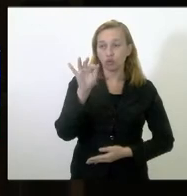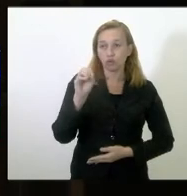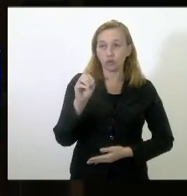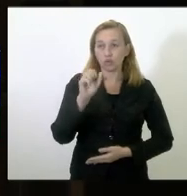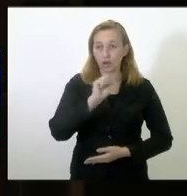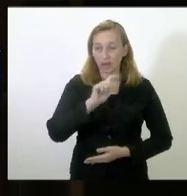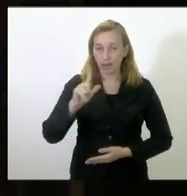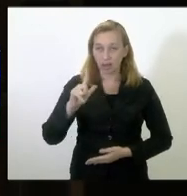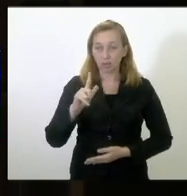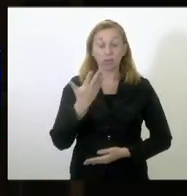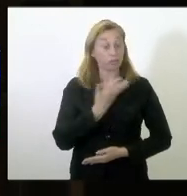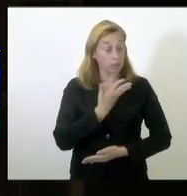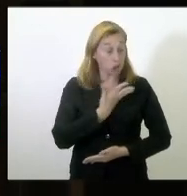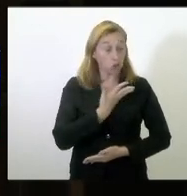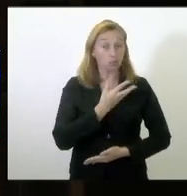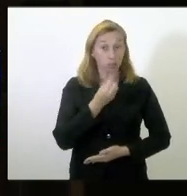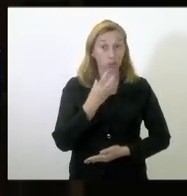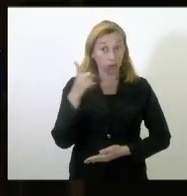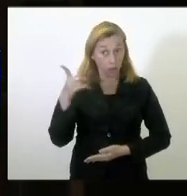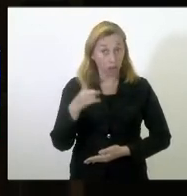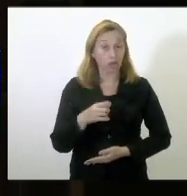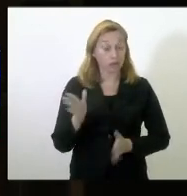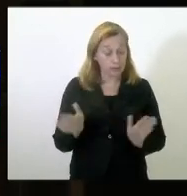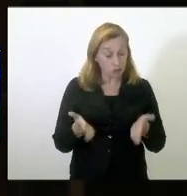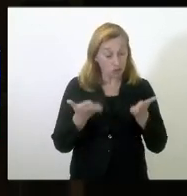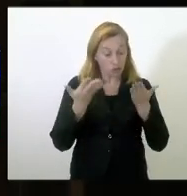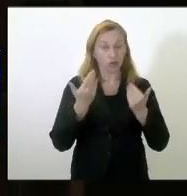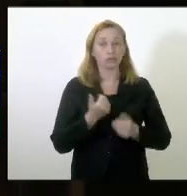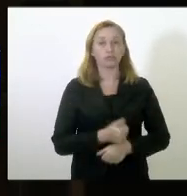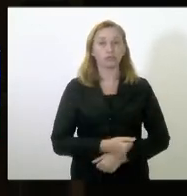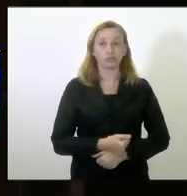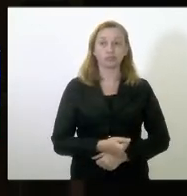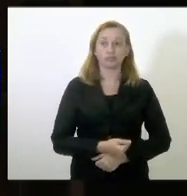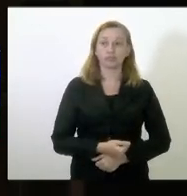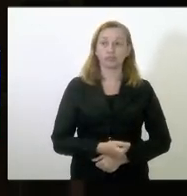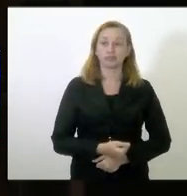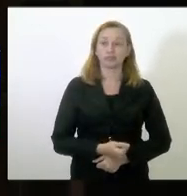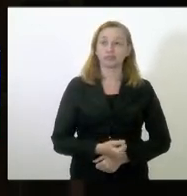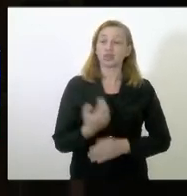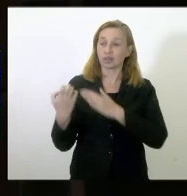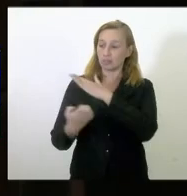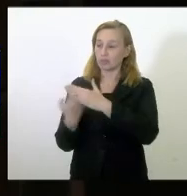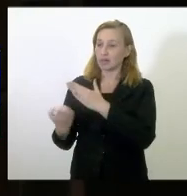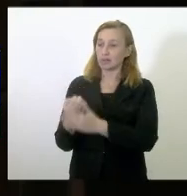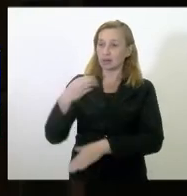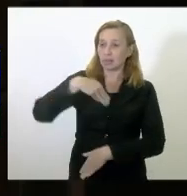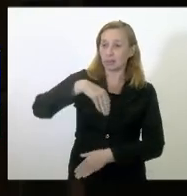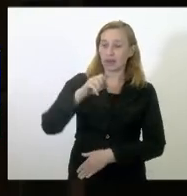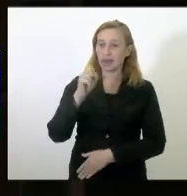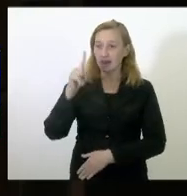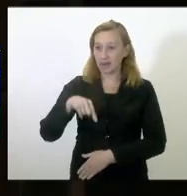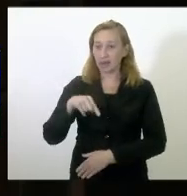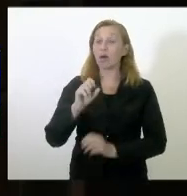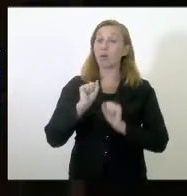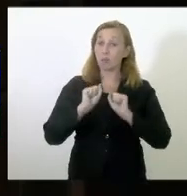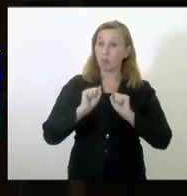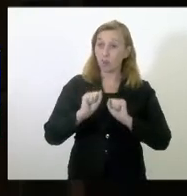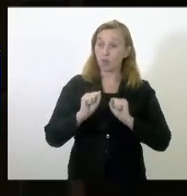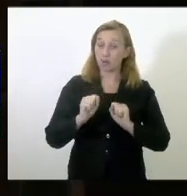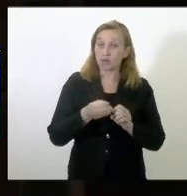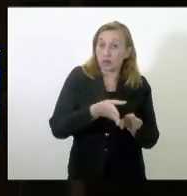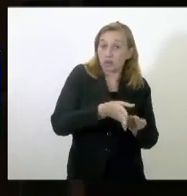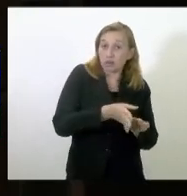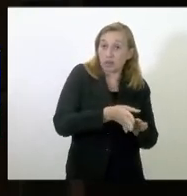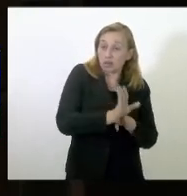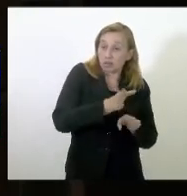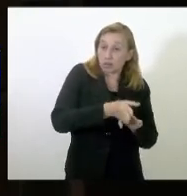companheirão lá, incentivando que empresas de Macaé possam auxiliar nesse